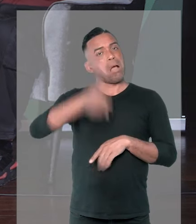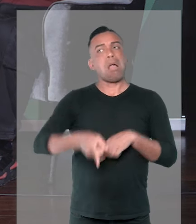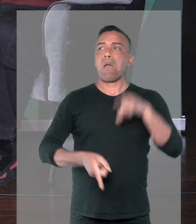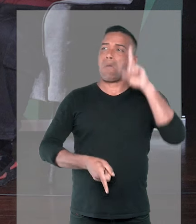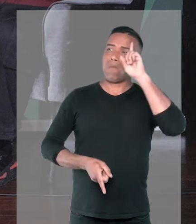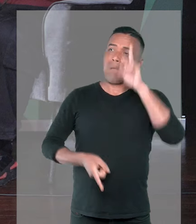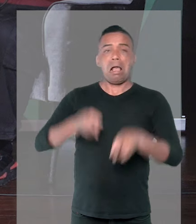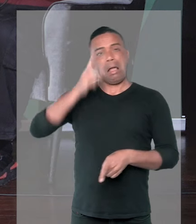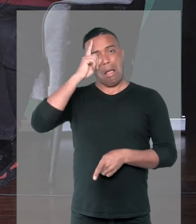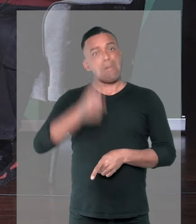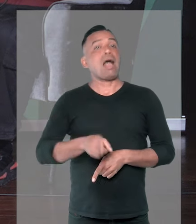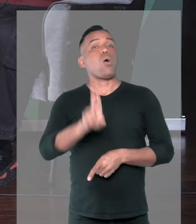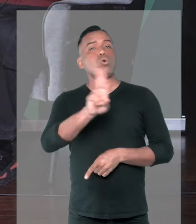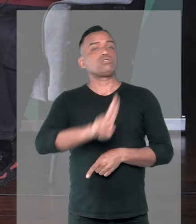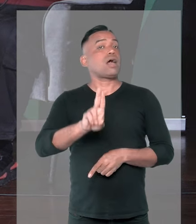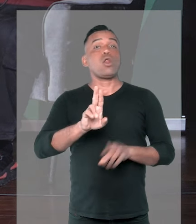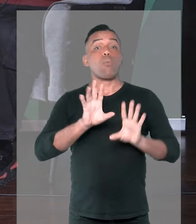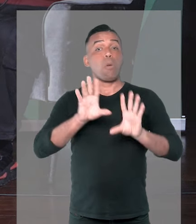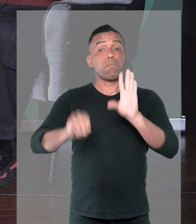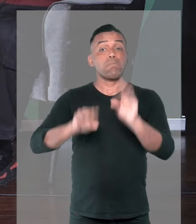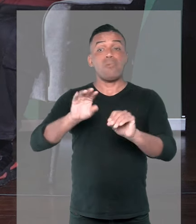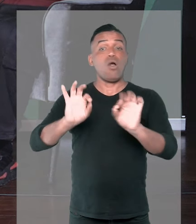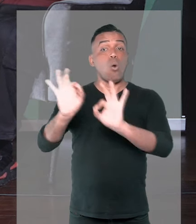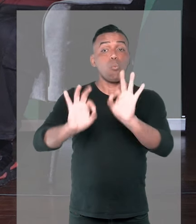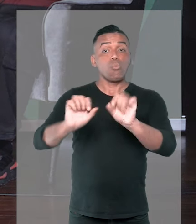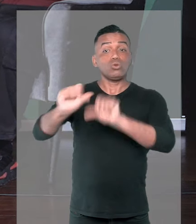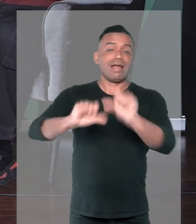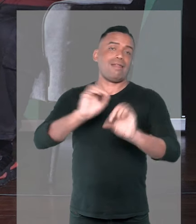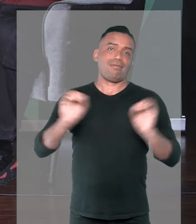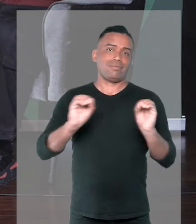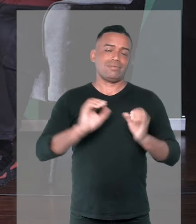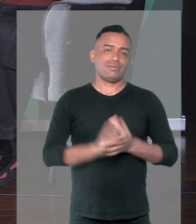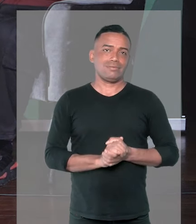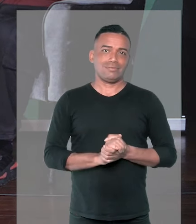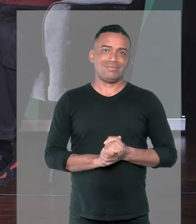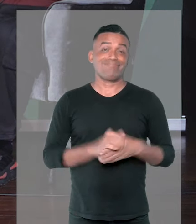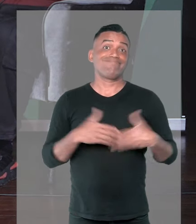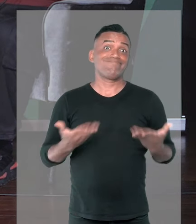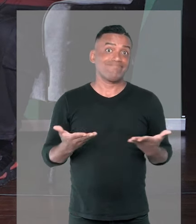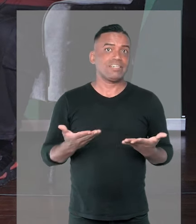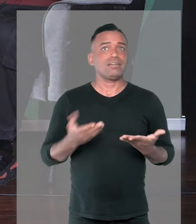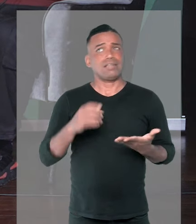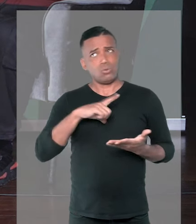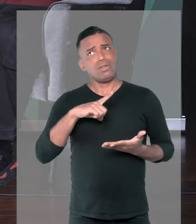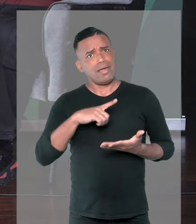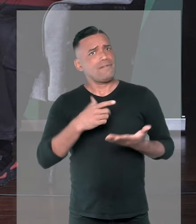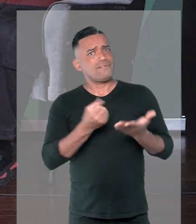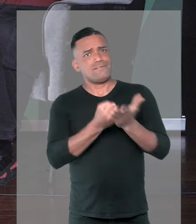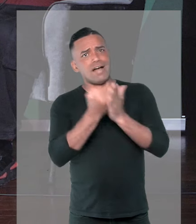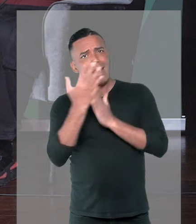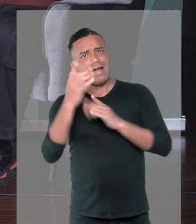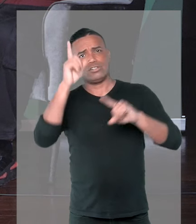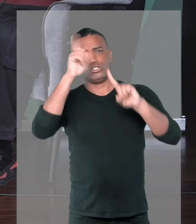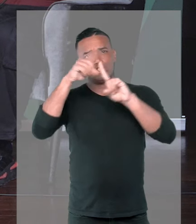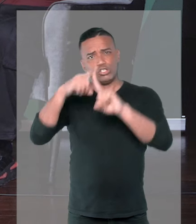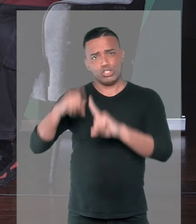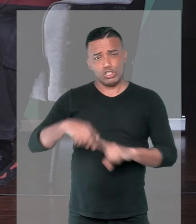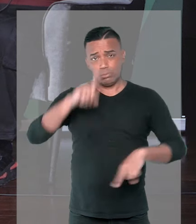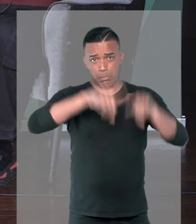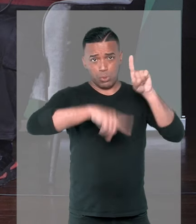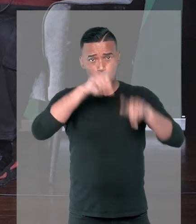e usar assim e não pode mexer Tá certo você tem por exemplo certos tipos de de produtos que você consegue